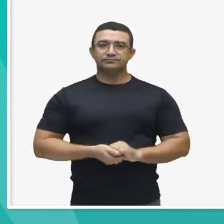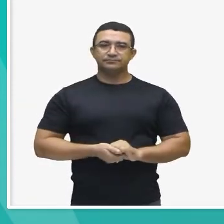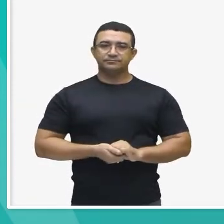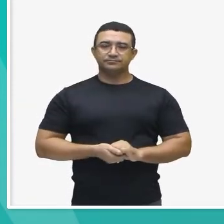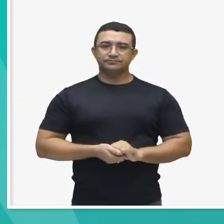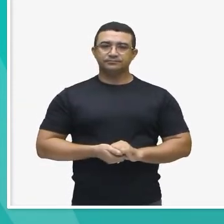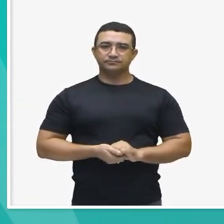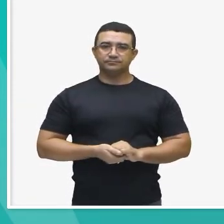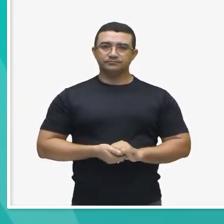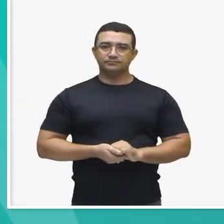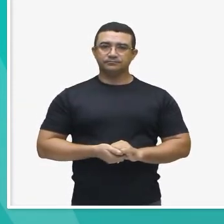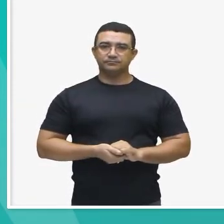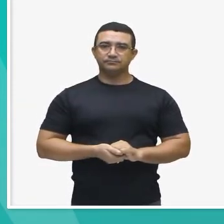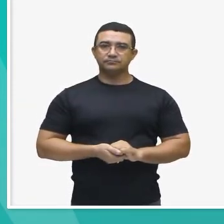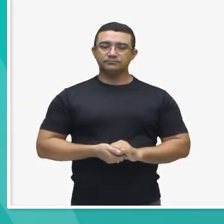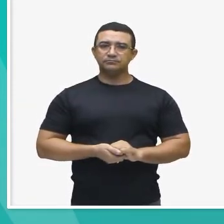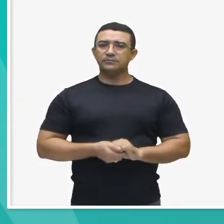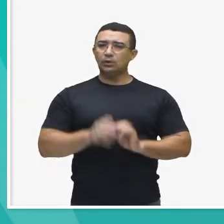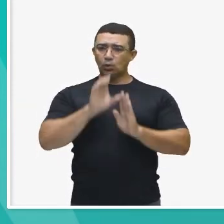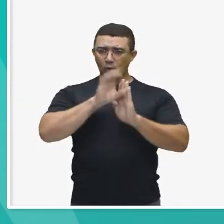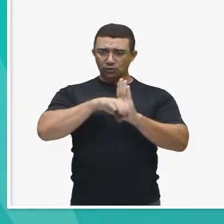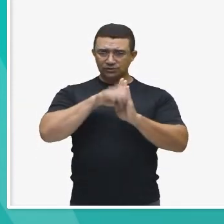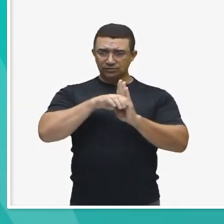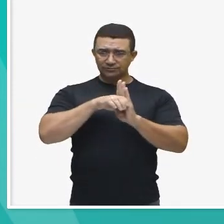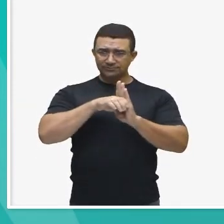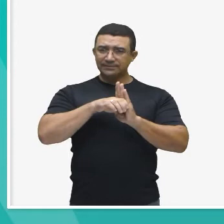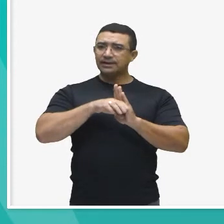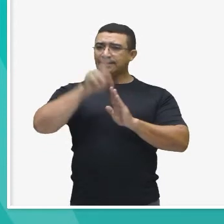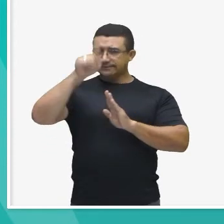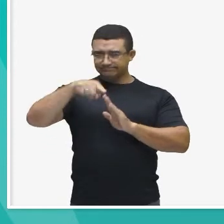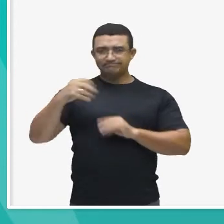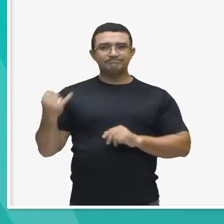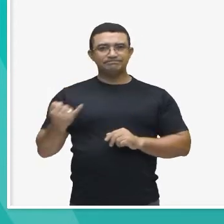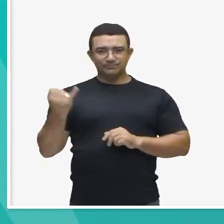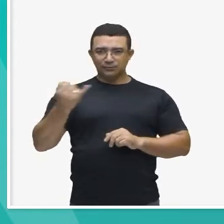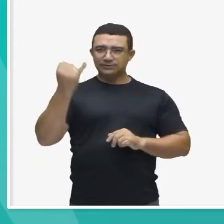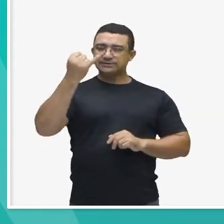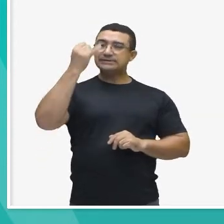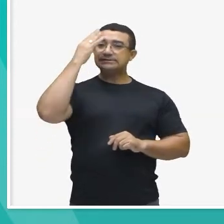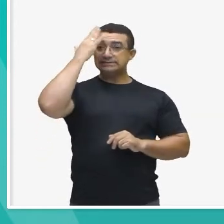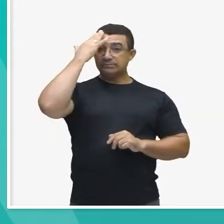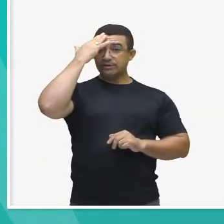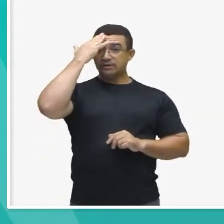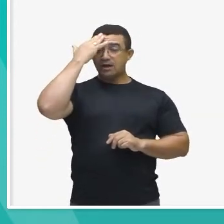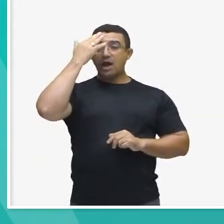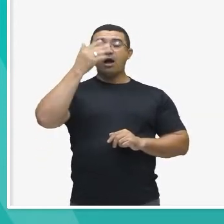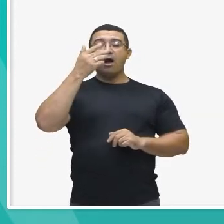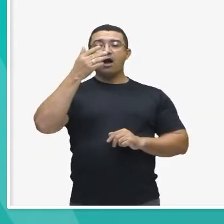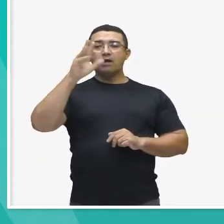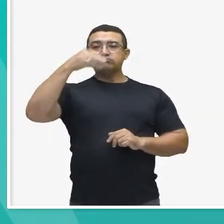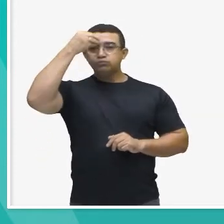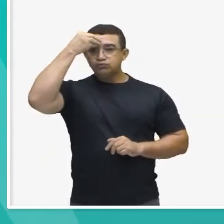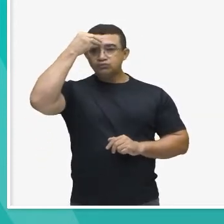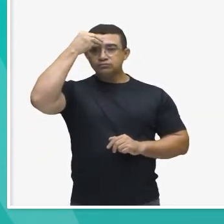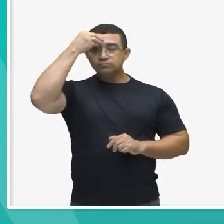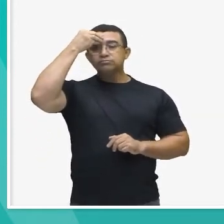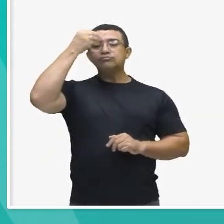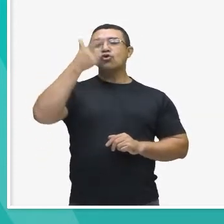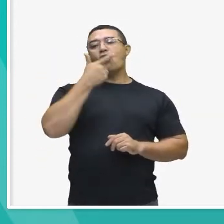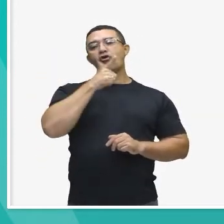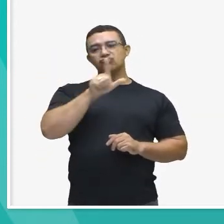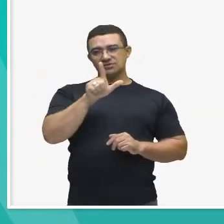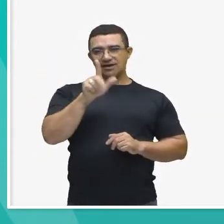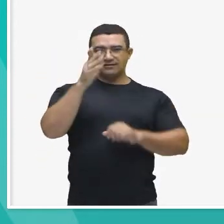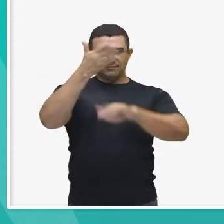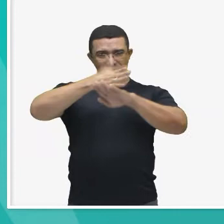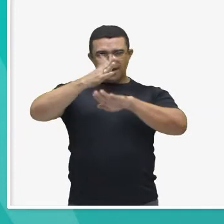o conceito. O conceito é importante entender, que é para justamente aplicar na hora da prática, né? Quando o pronome